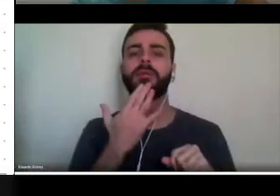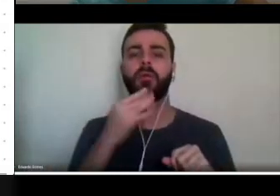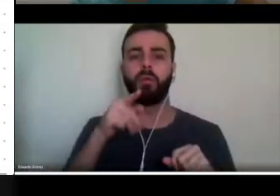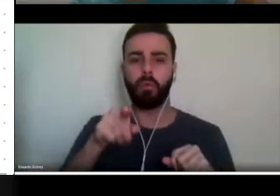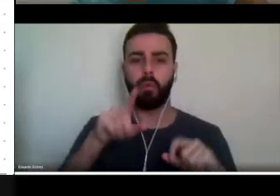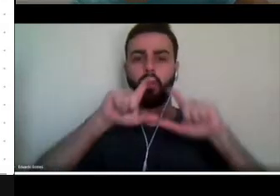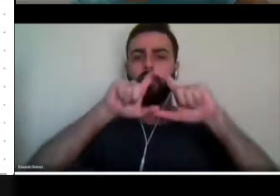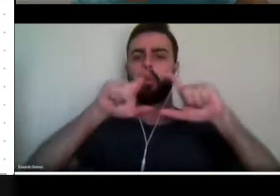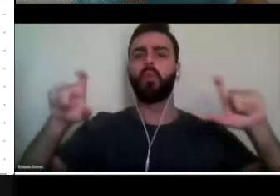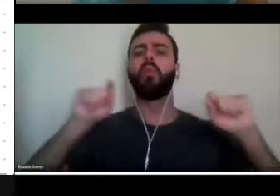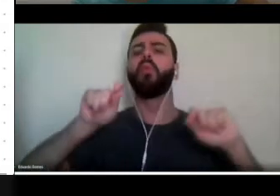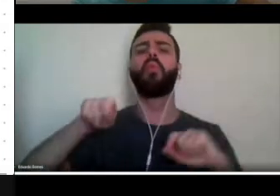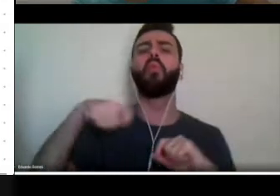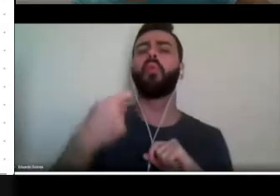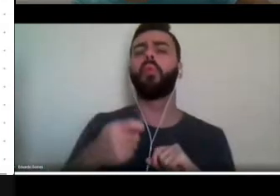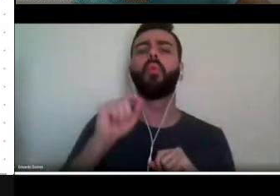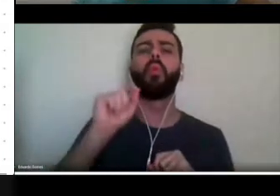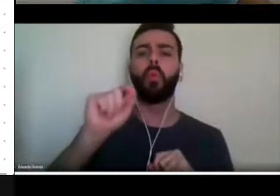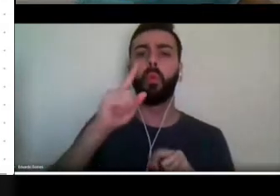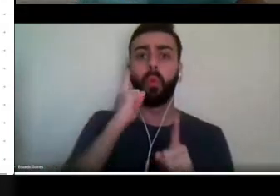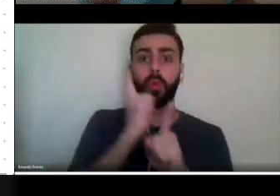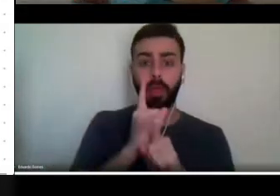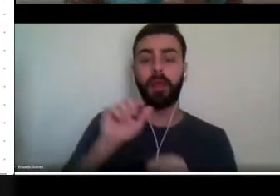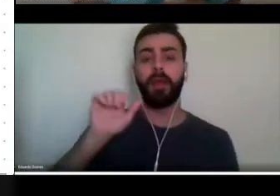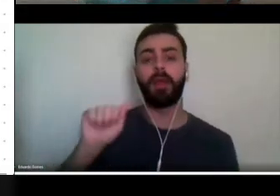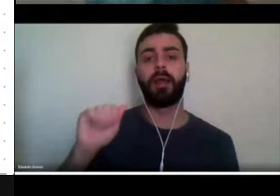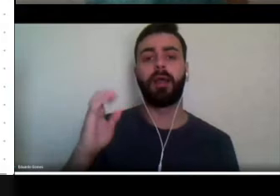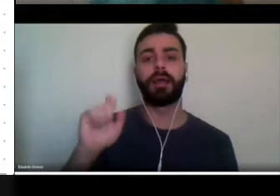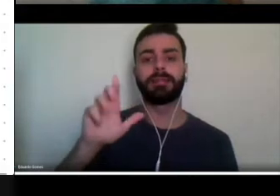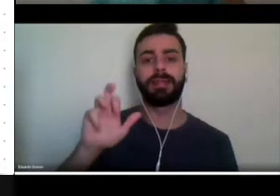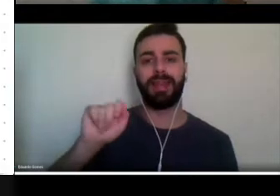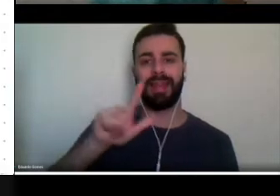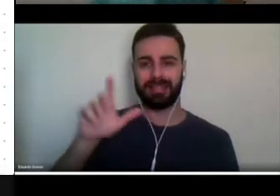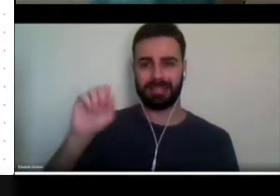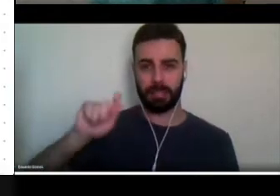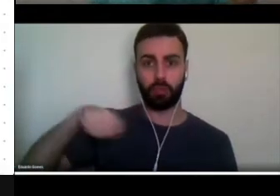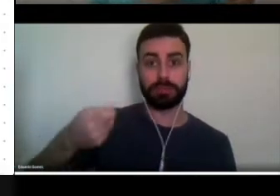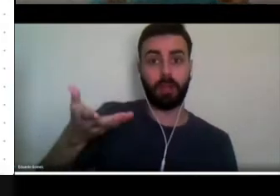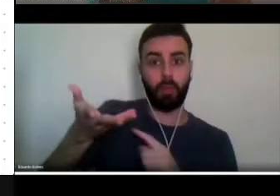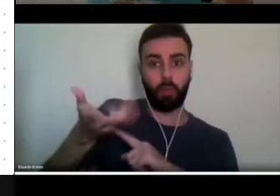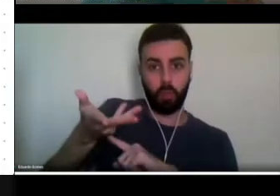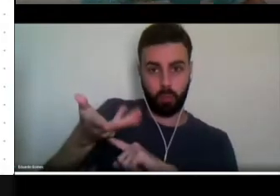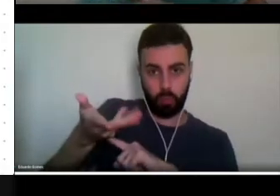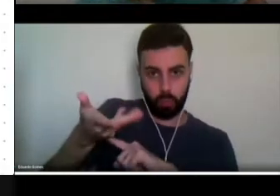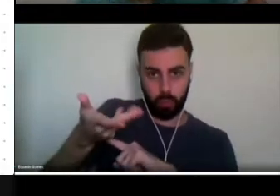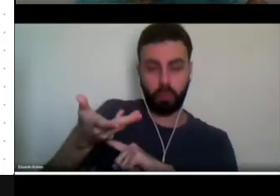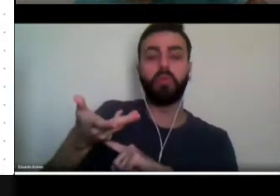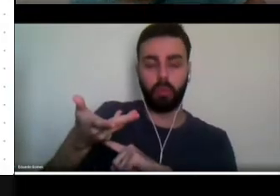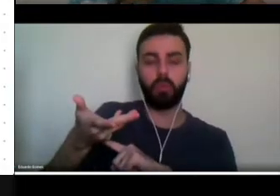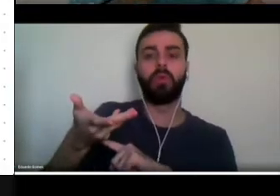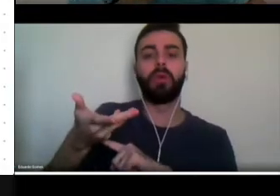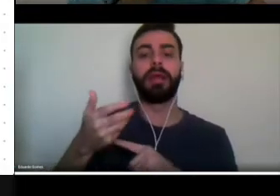encontrar a aceleração A1, que é a aceleração de 0 a 4